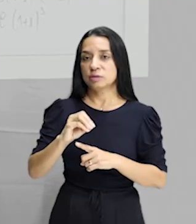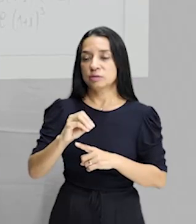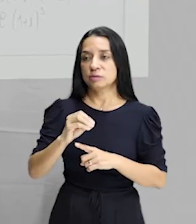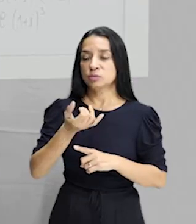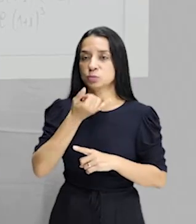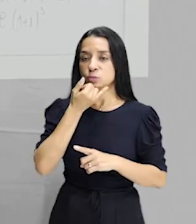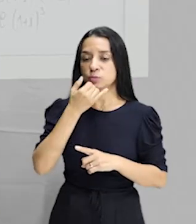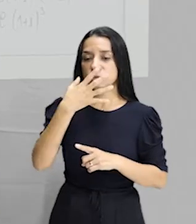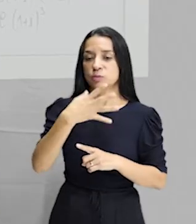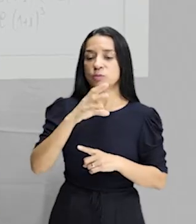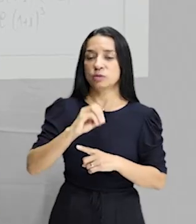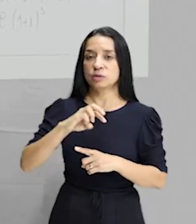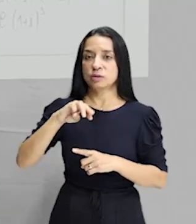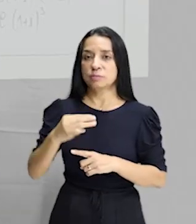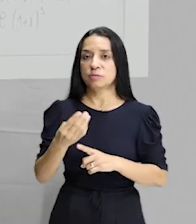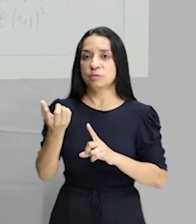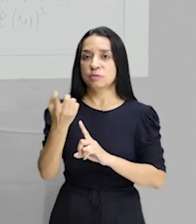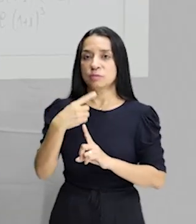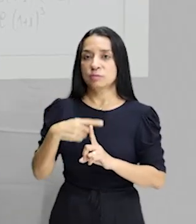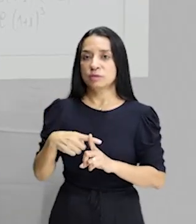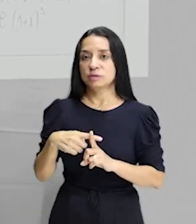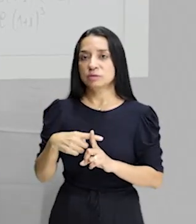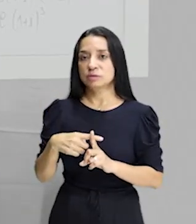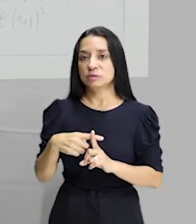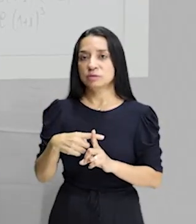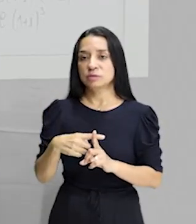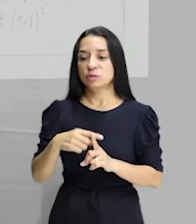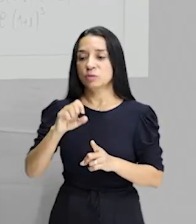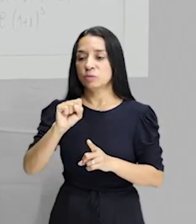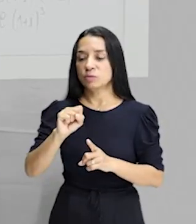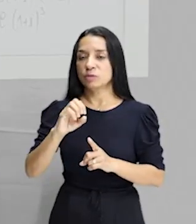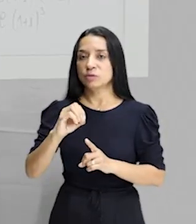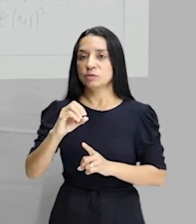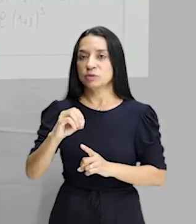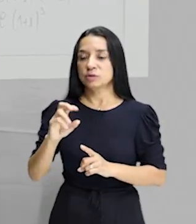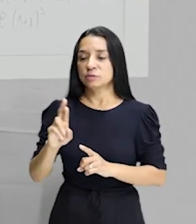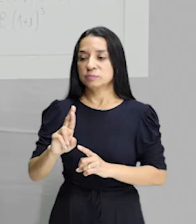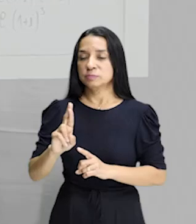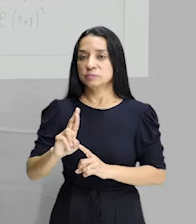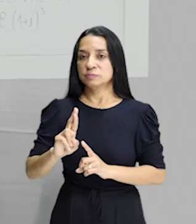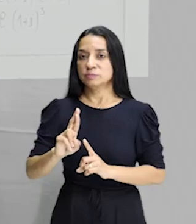mil mas esses 800